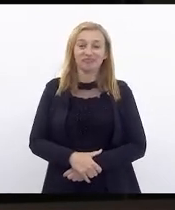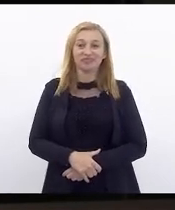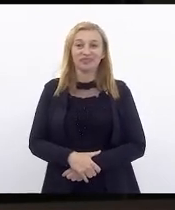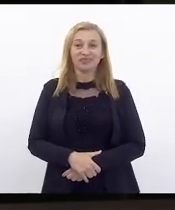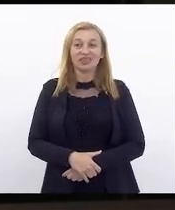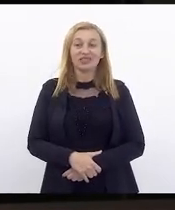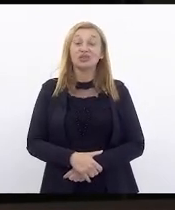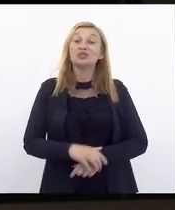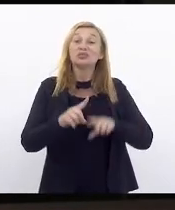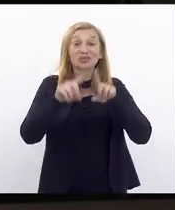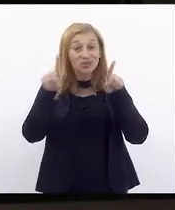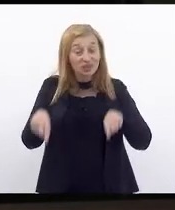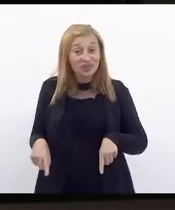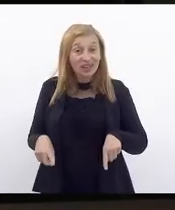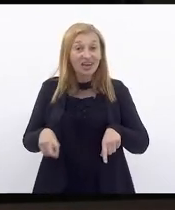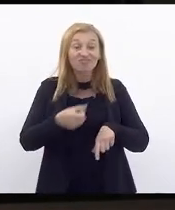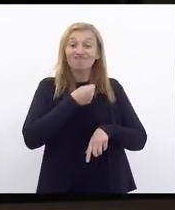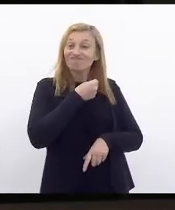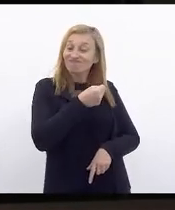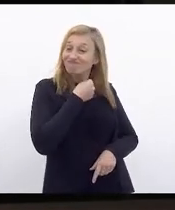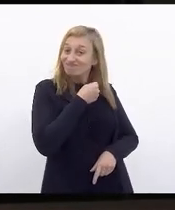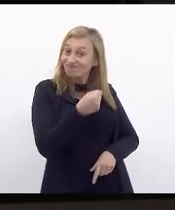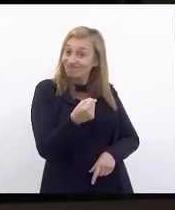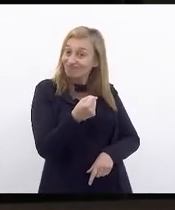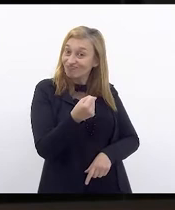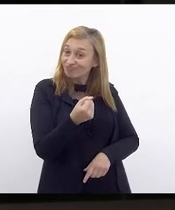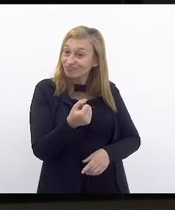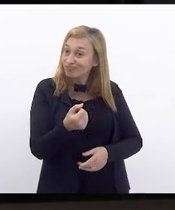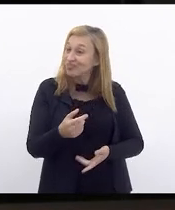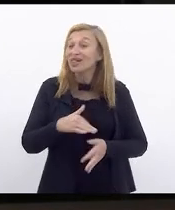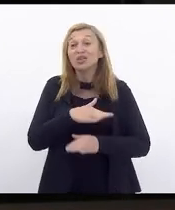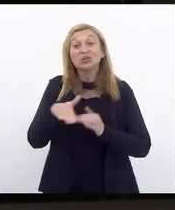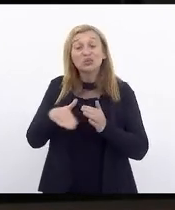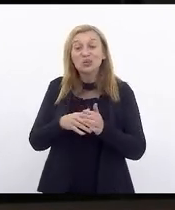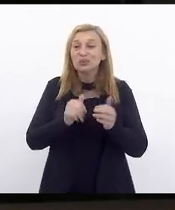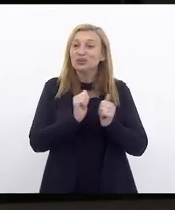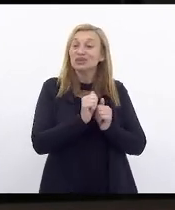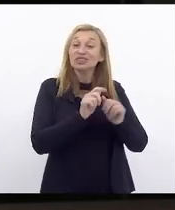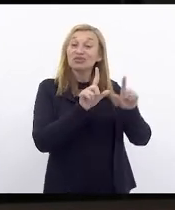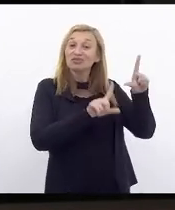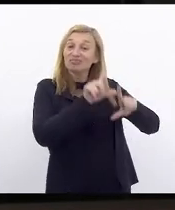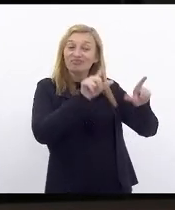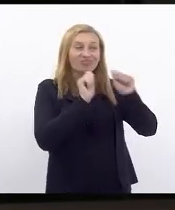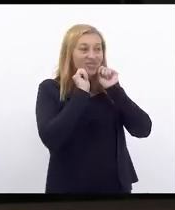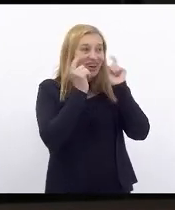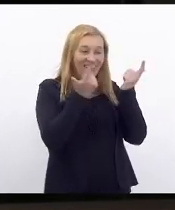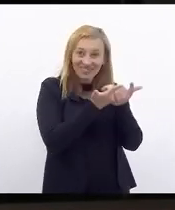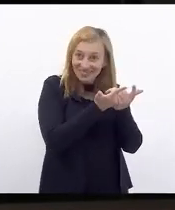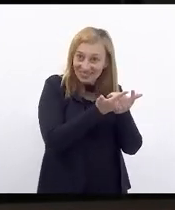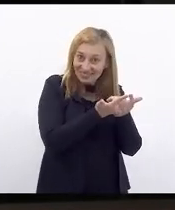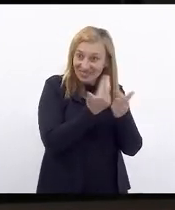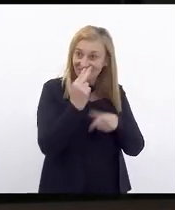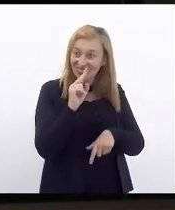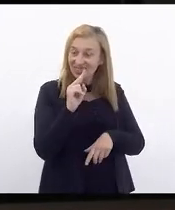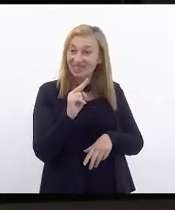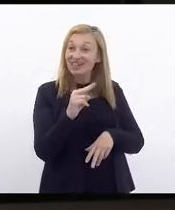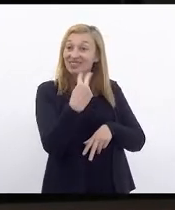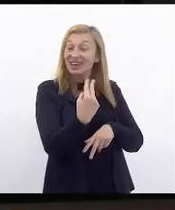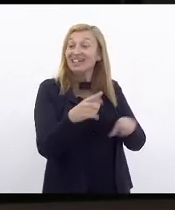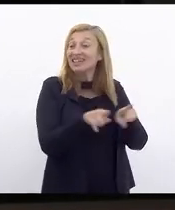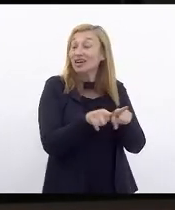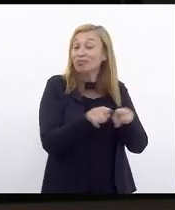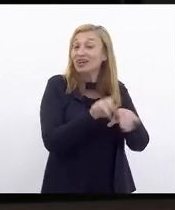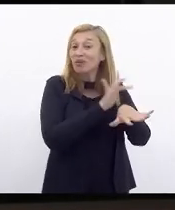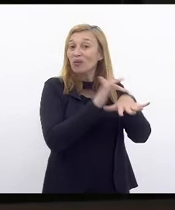funcionários, imprensa, aqueles que nos assistem pela TV Alegre, e aqueles